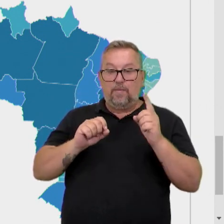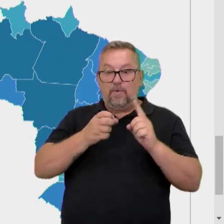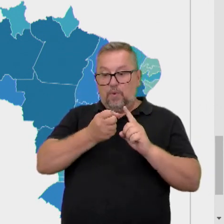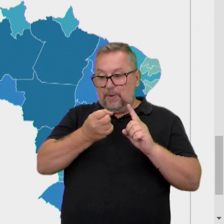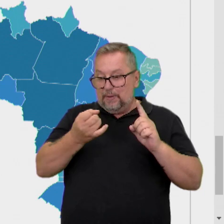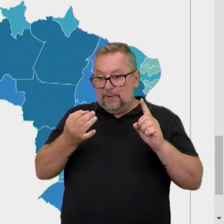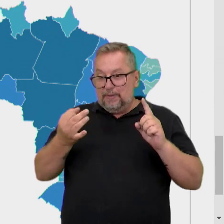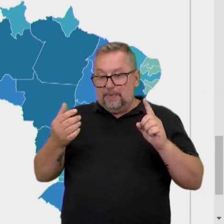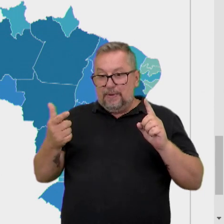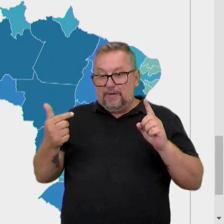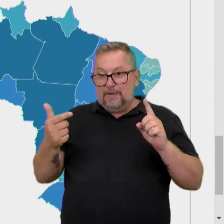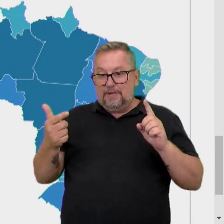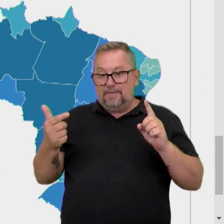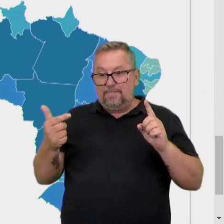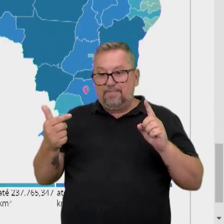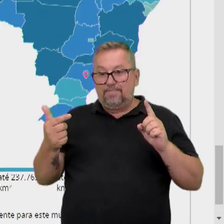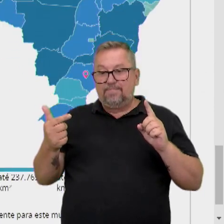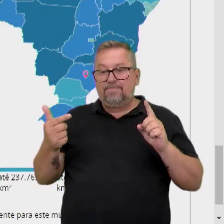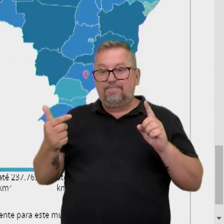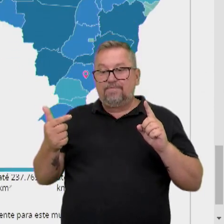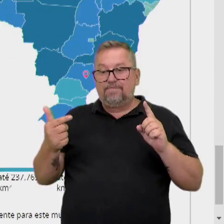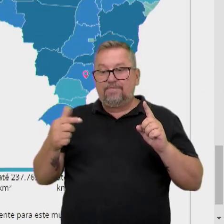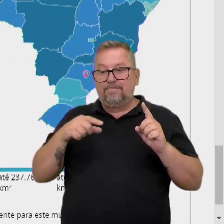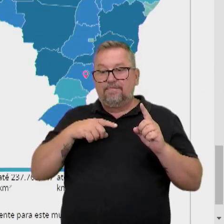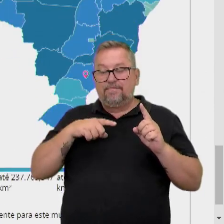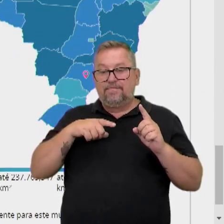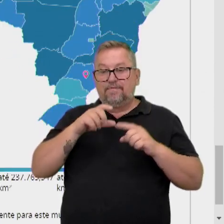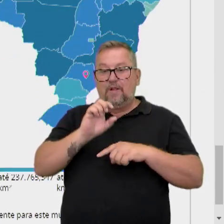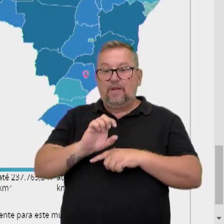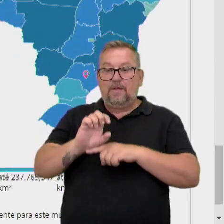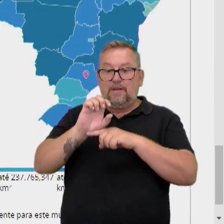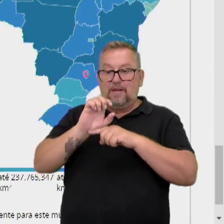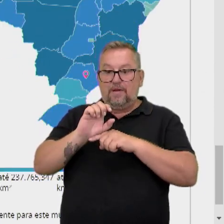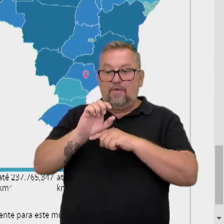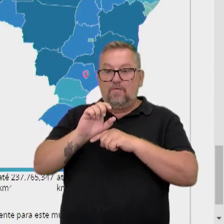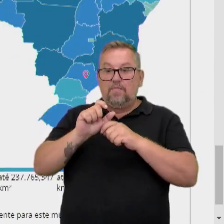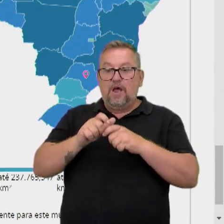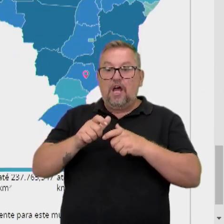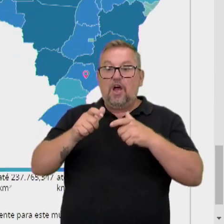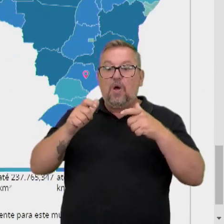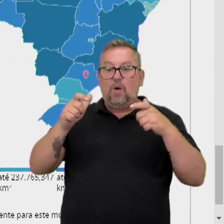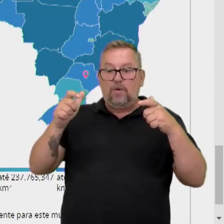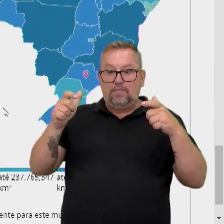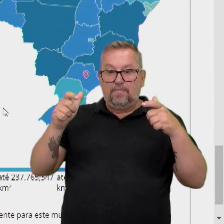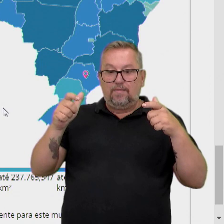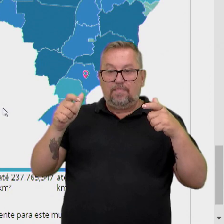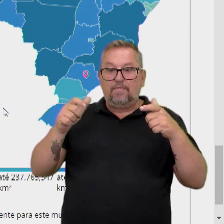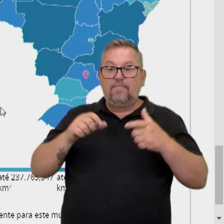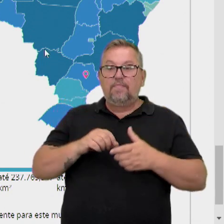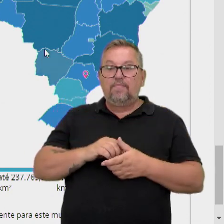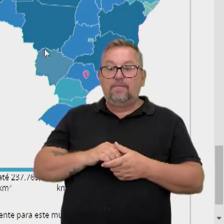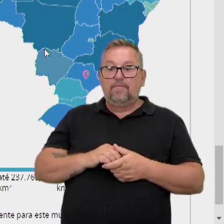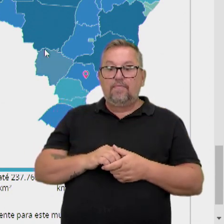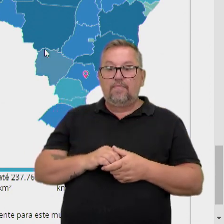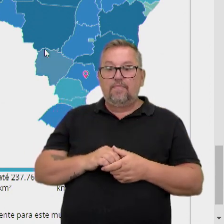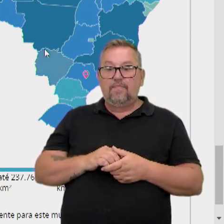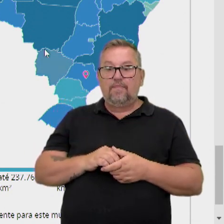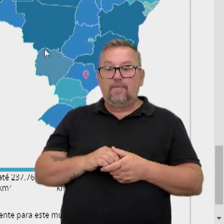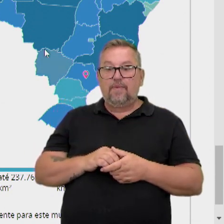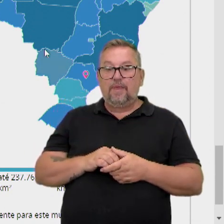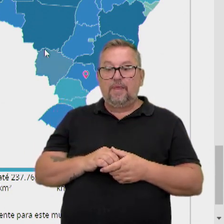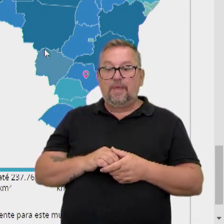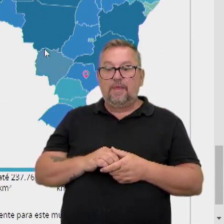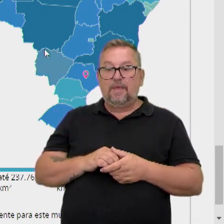unidade territorial em 12º, né, porque outros estados têm aí uma maior projeção da área, né, região